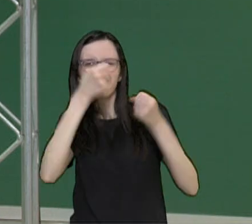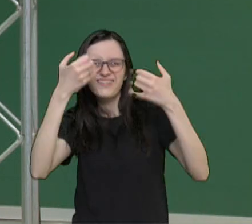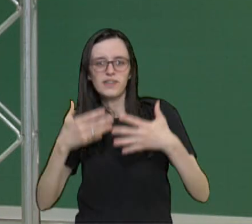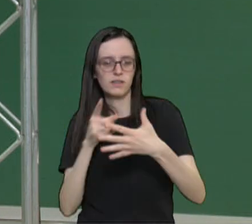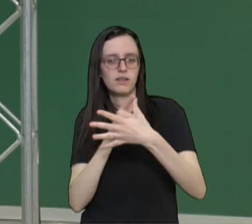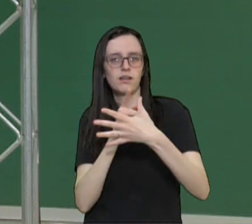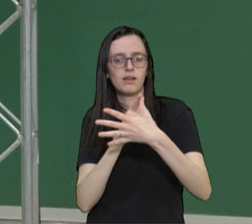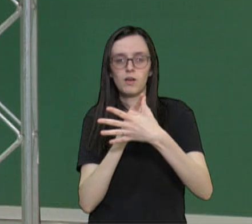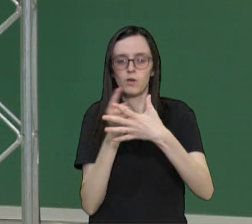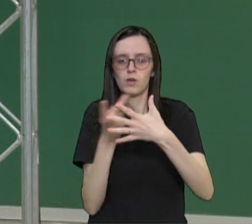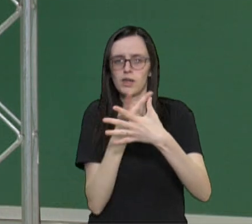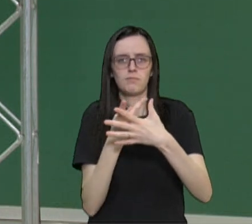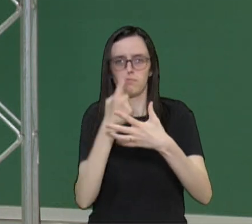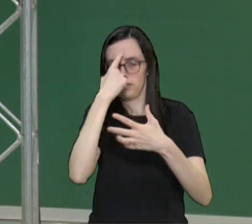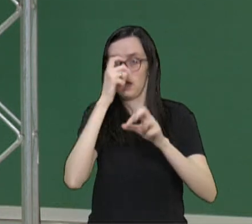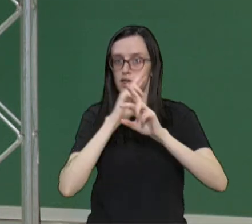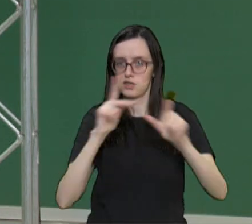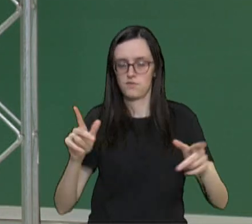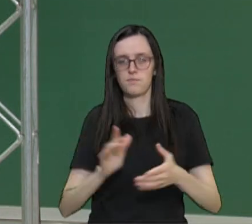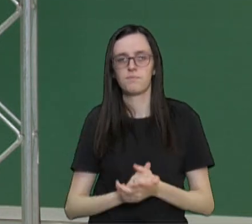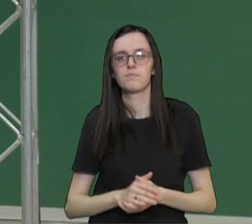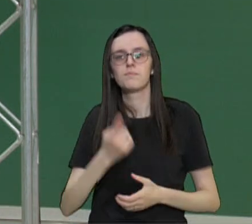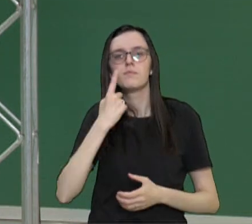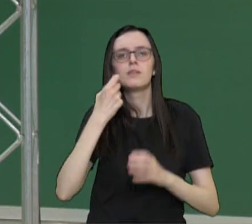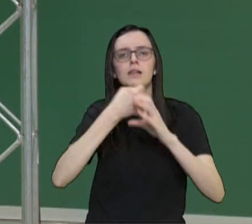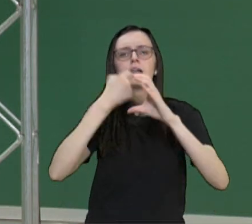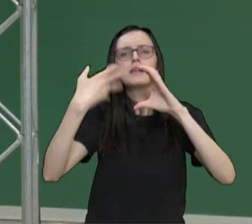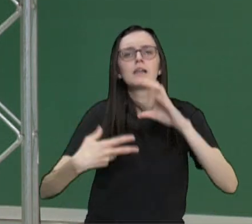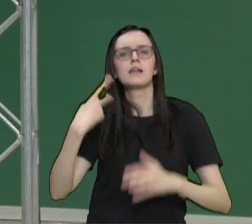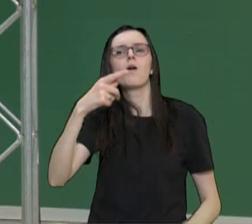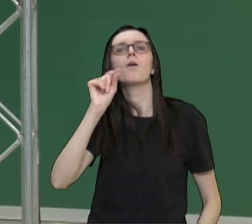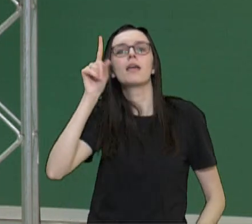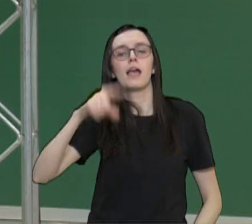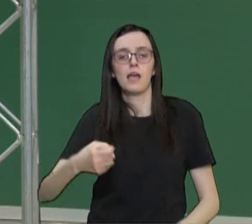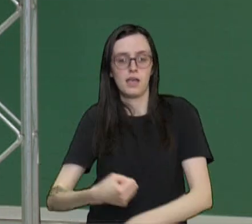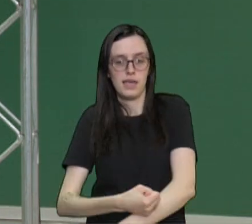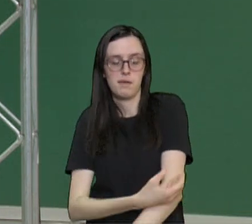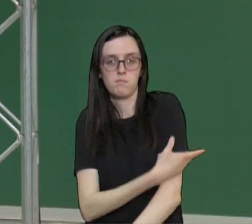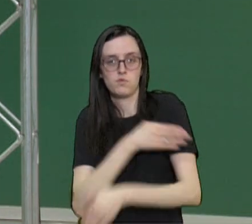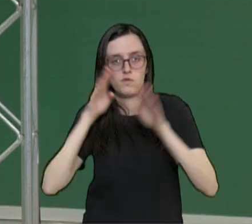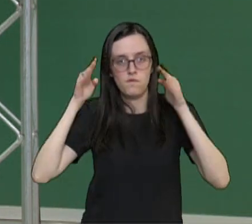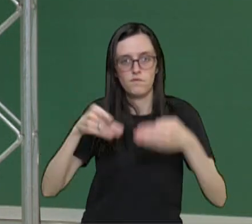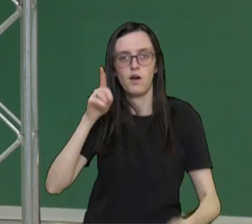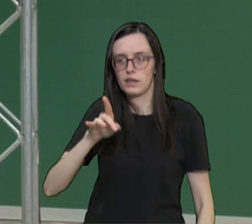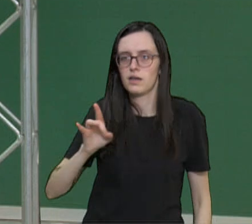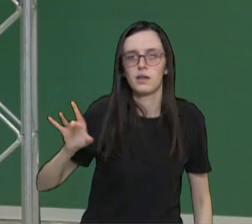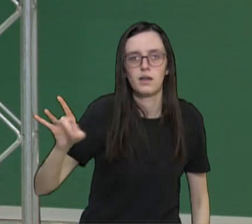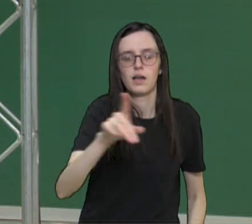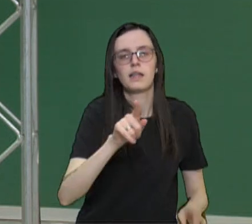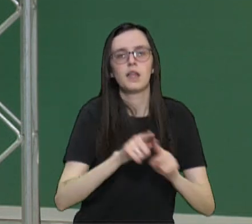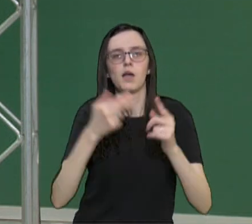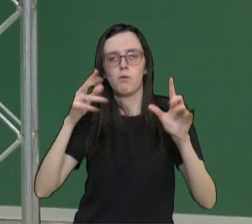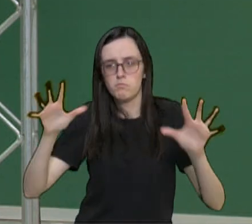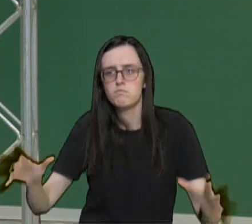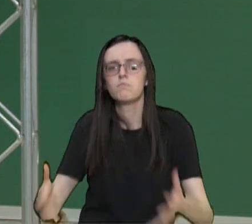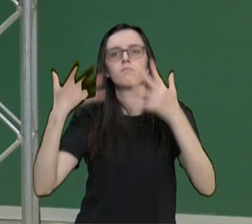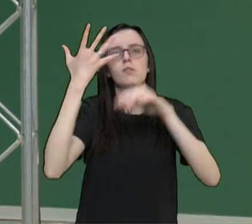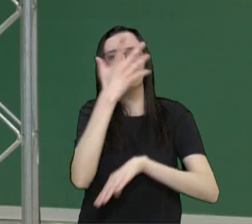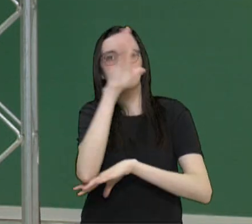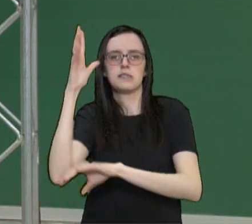buscar outras ideias. Então vamos lá. Caracterizou-se pela ênfase nas emoções, no individualismo e na exaltação da